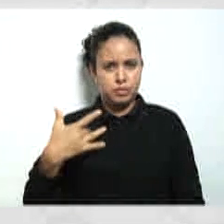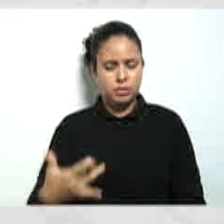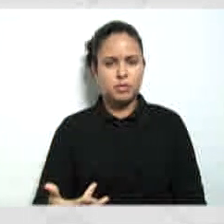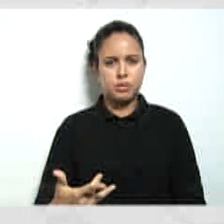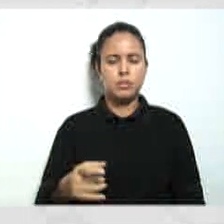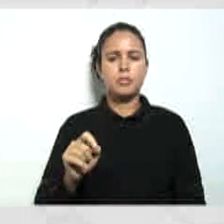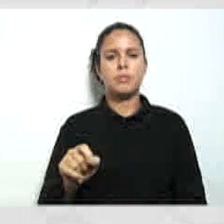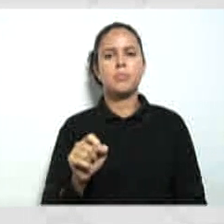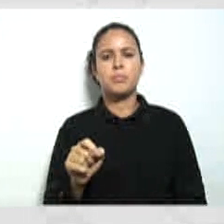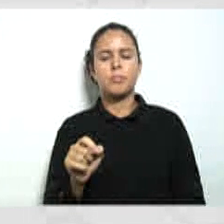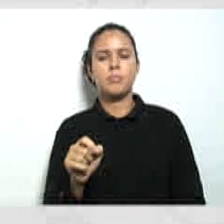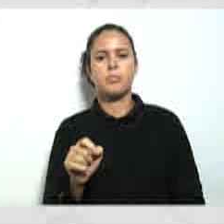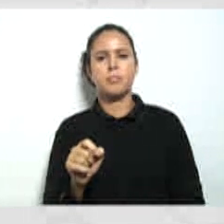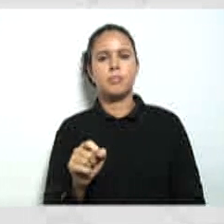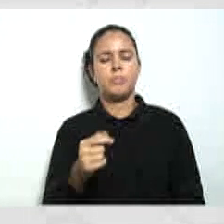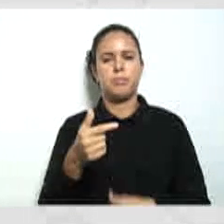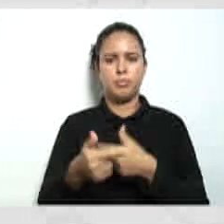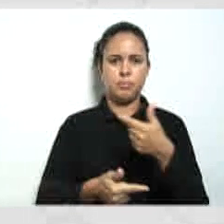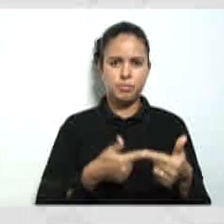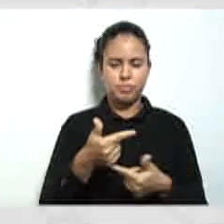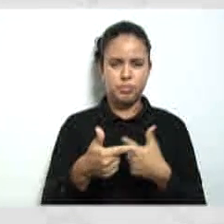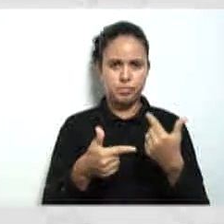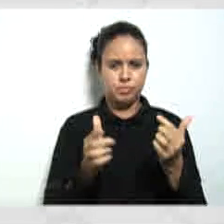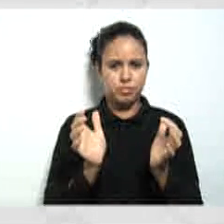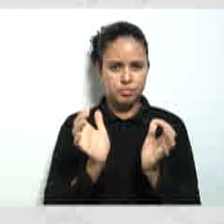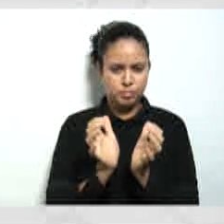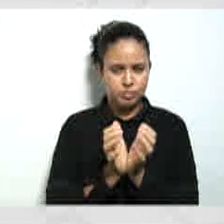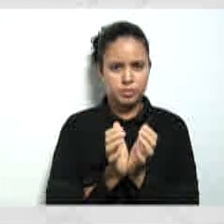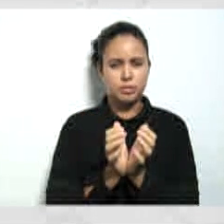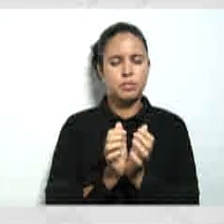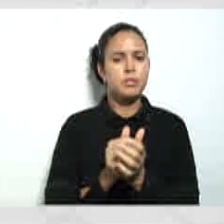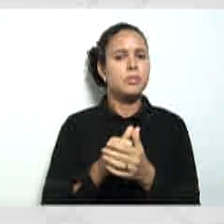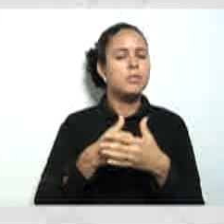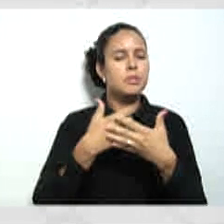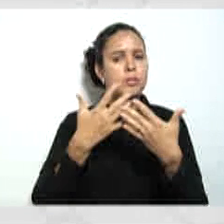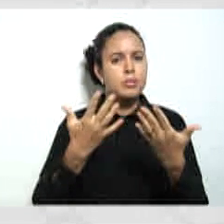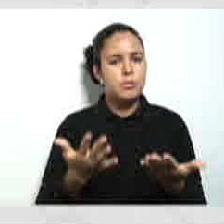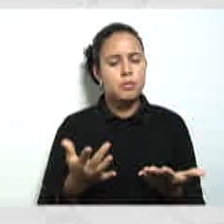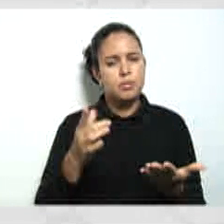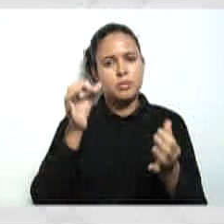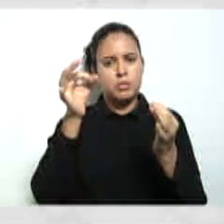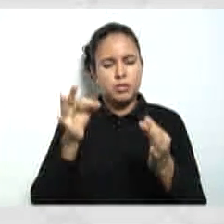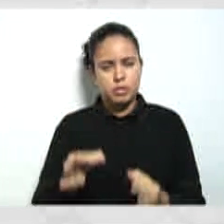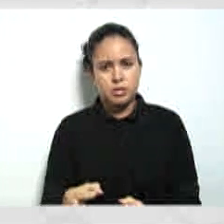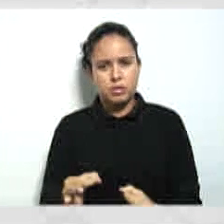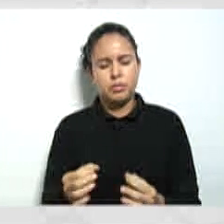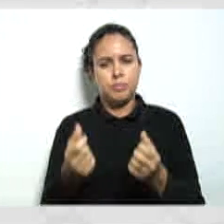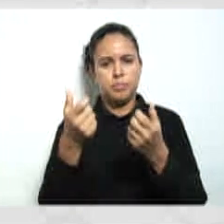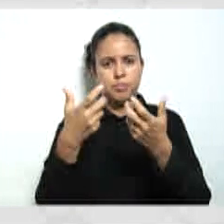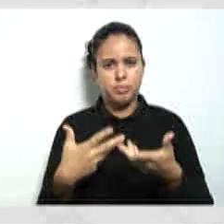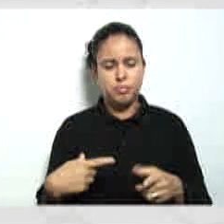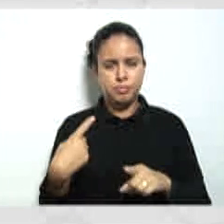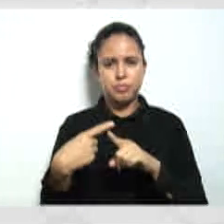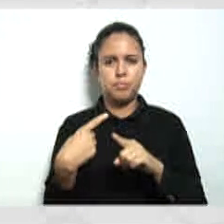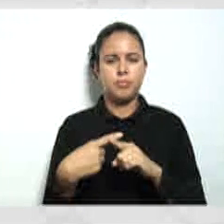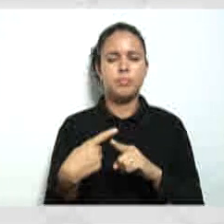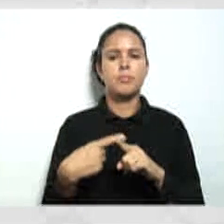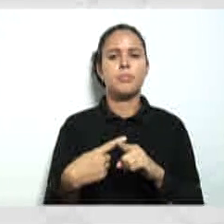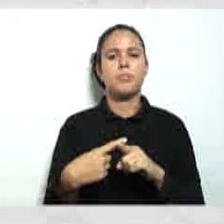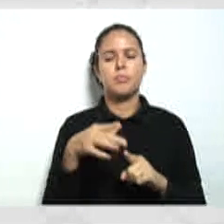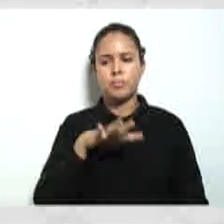cooperativas, esse trabalho conjunto, e a gente quer saber qual dessas alternativas é a correta, que vai falar por que o ramo de